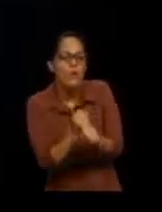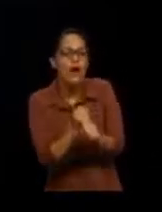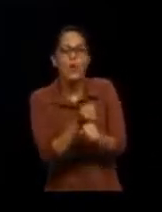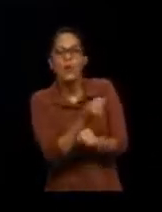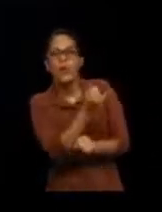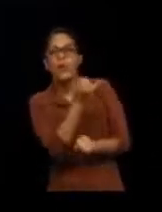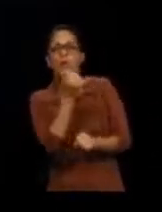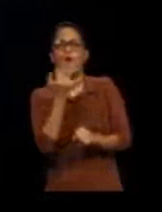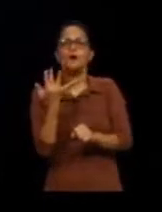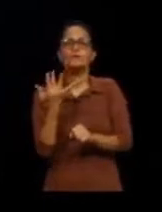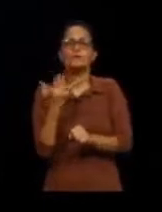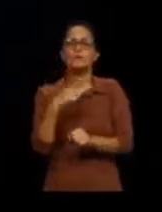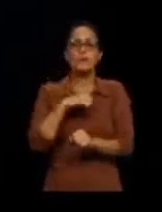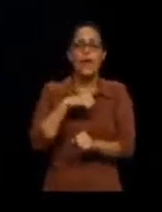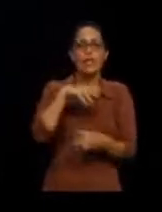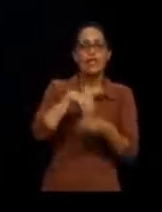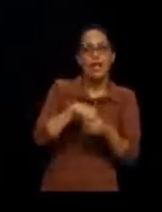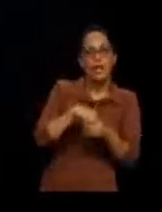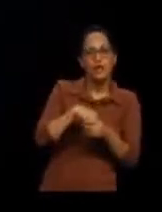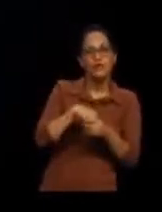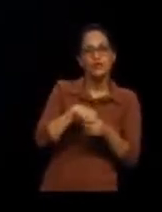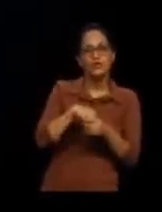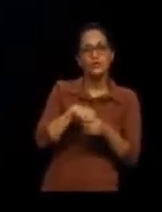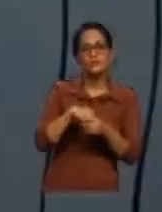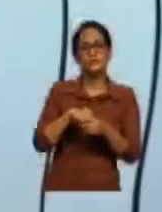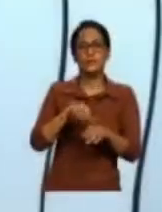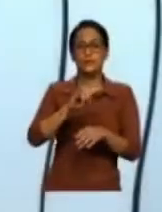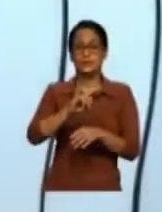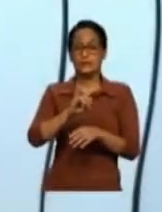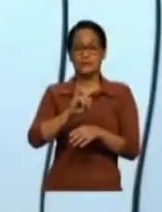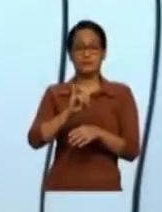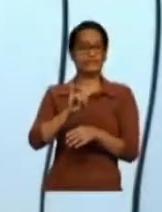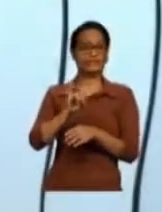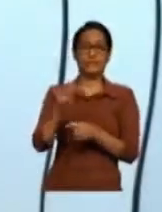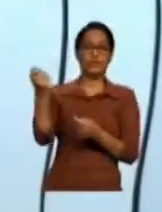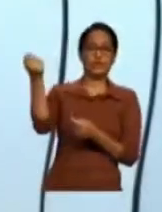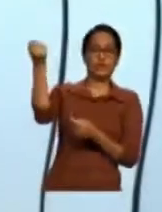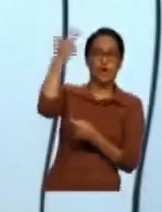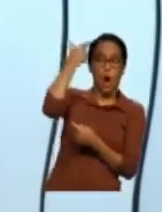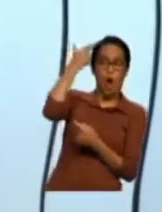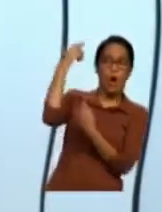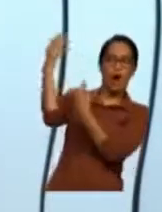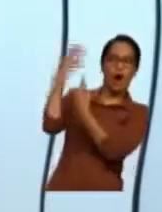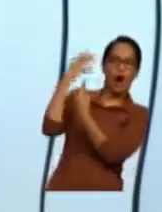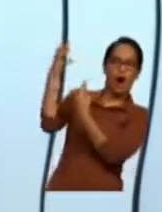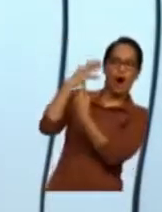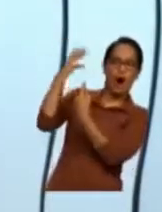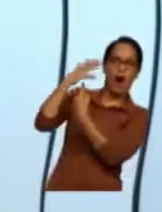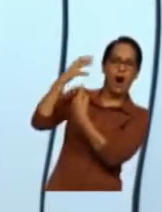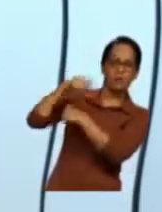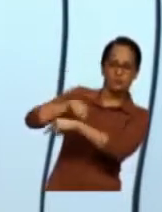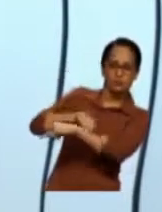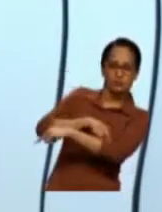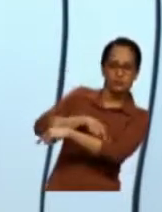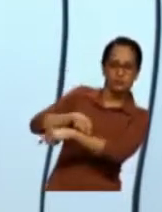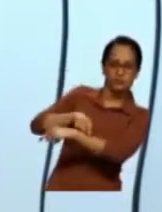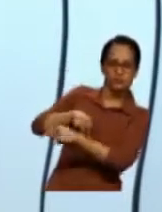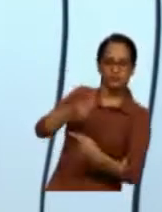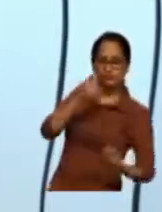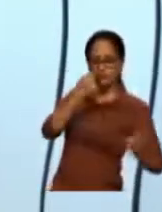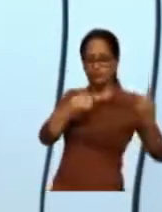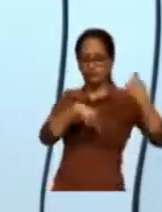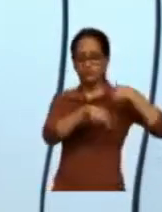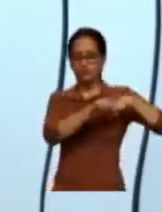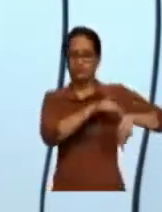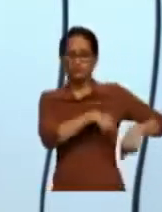ou a sua deficiência. Então, olha, se eu não tomei sol, eu não estimulei a provitamina D, com isso meu fígado